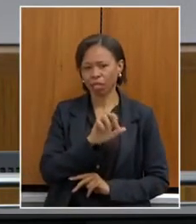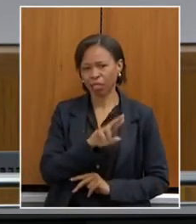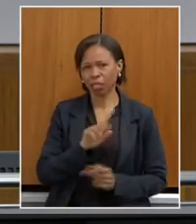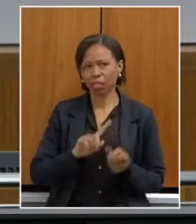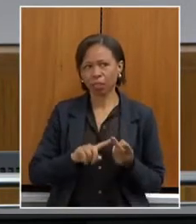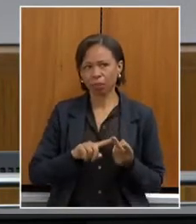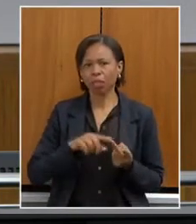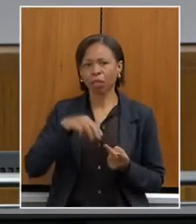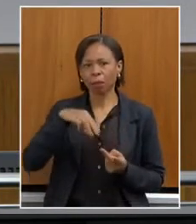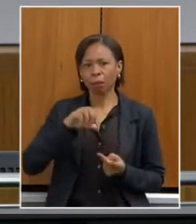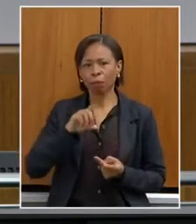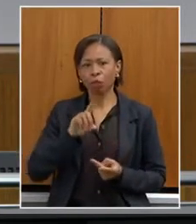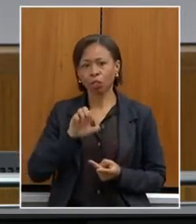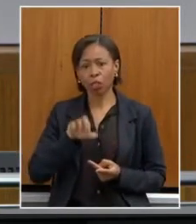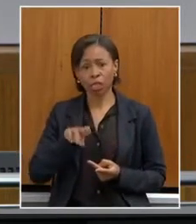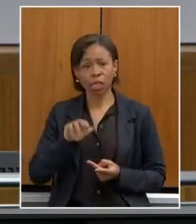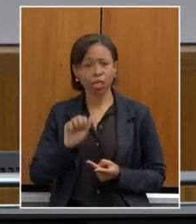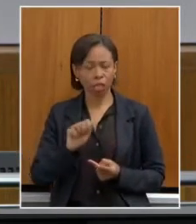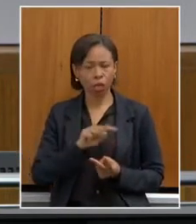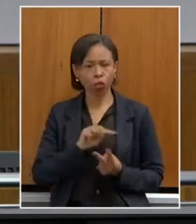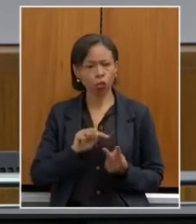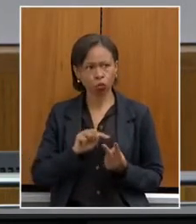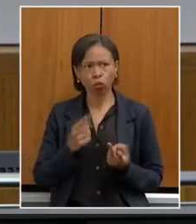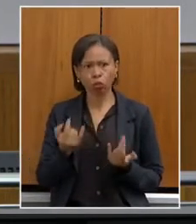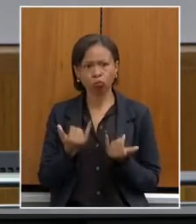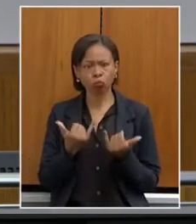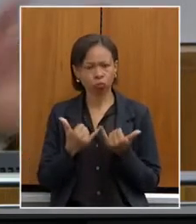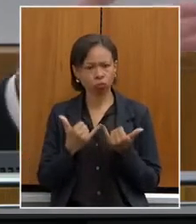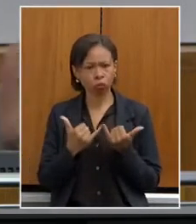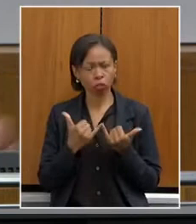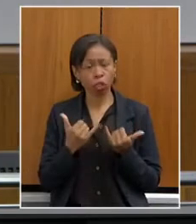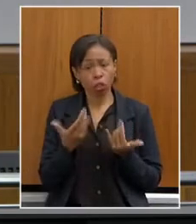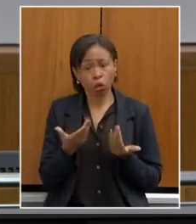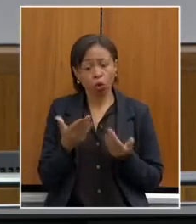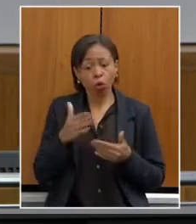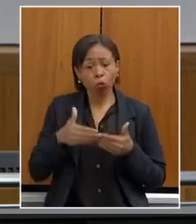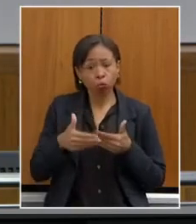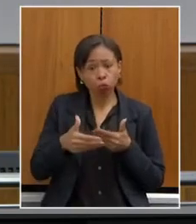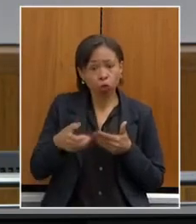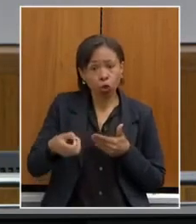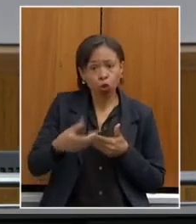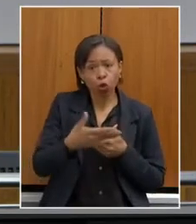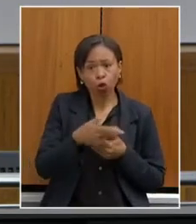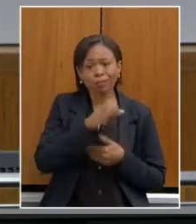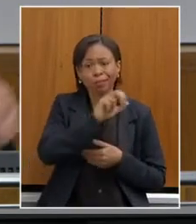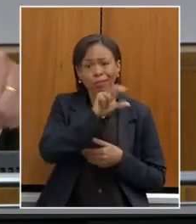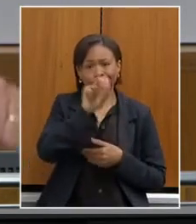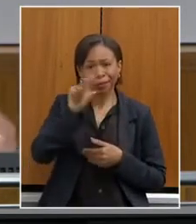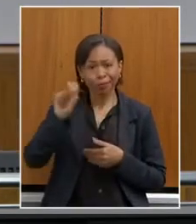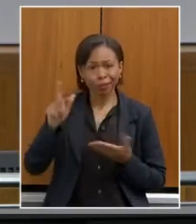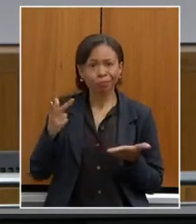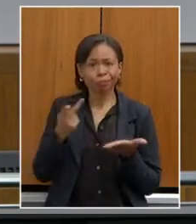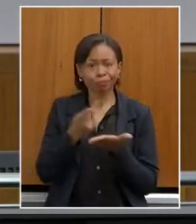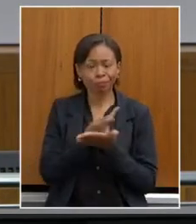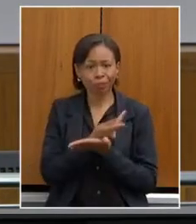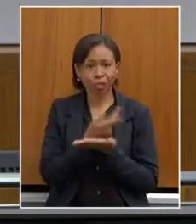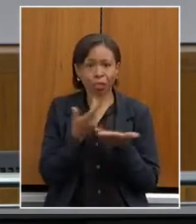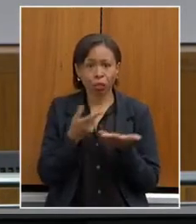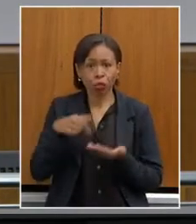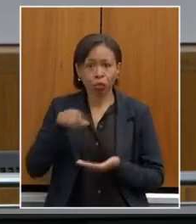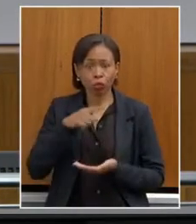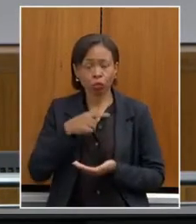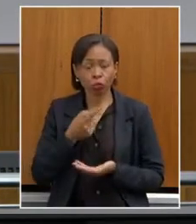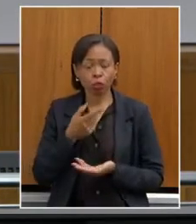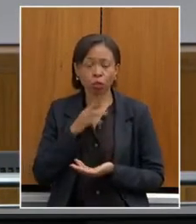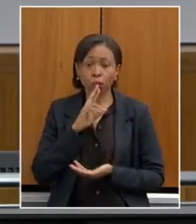globalizado como é teremos aí novos vírus e teremos que ter um tempo de resposta mais rápido então a expectativa nossa